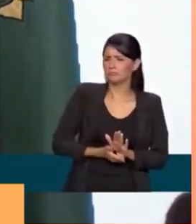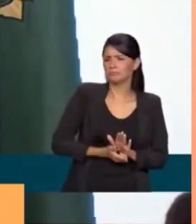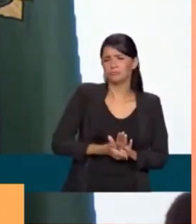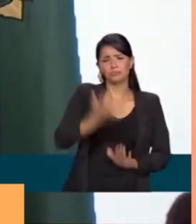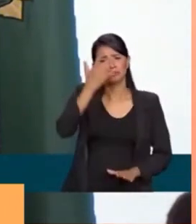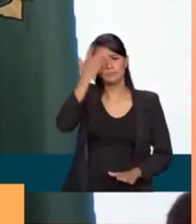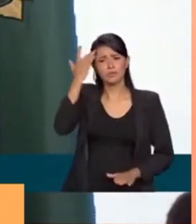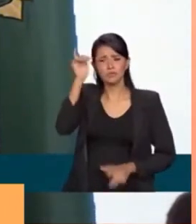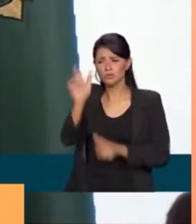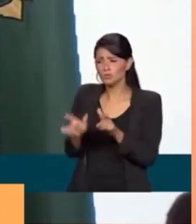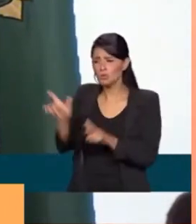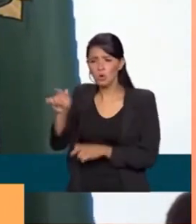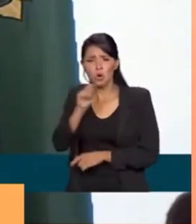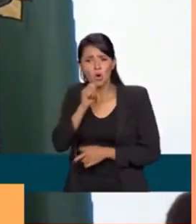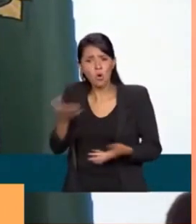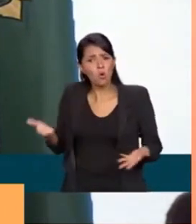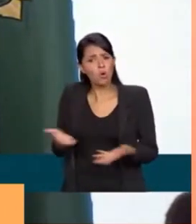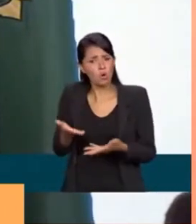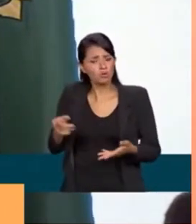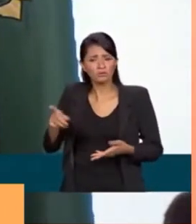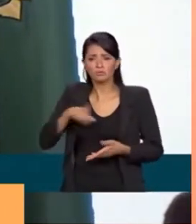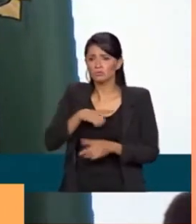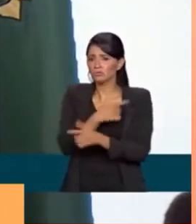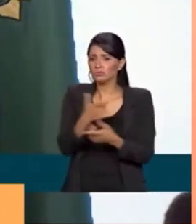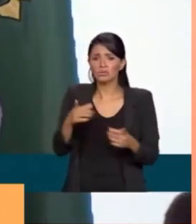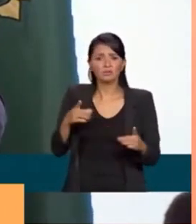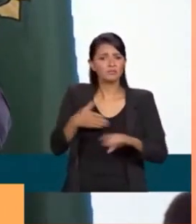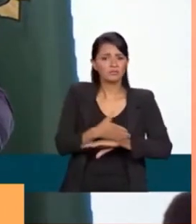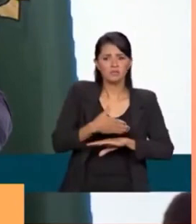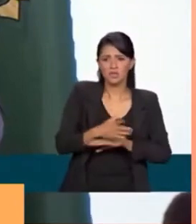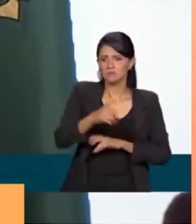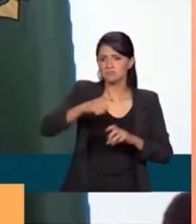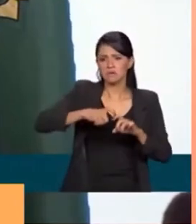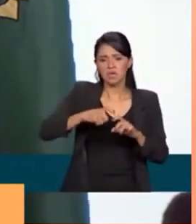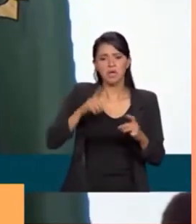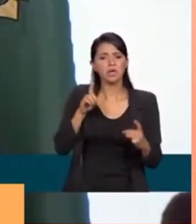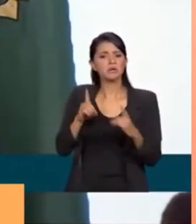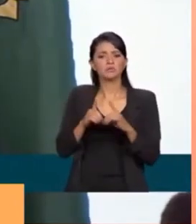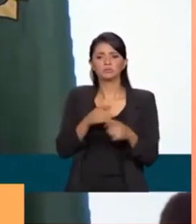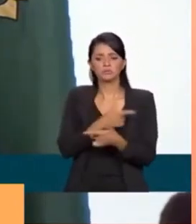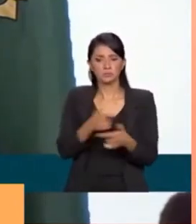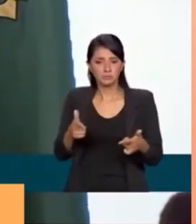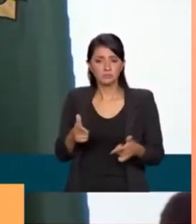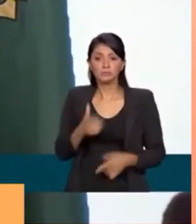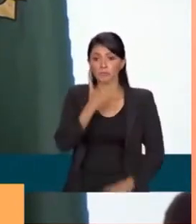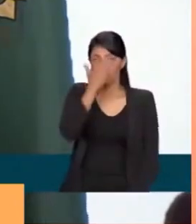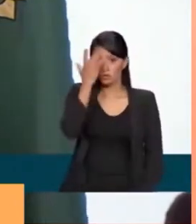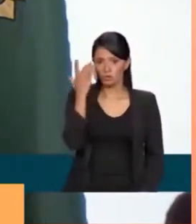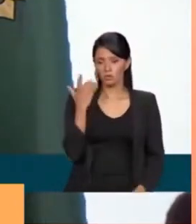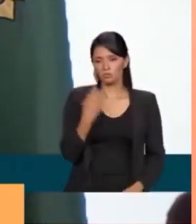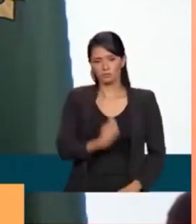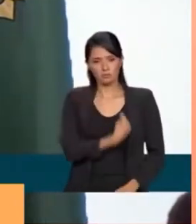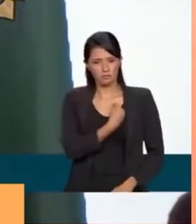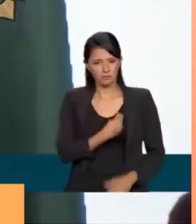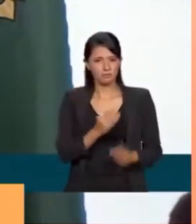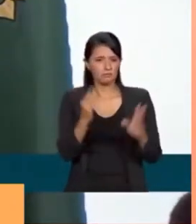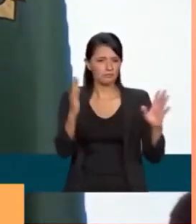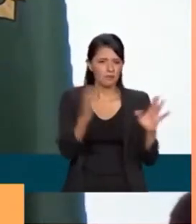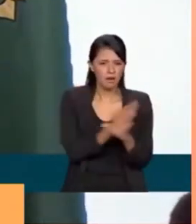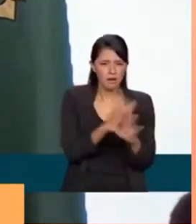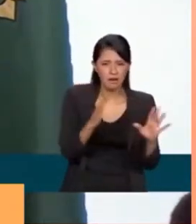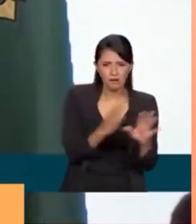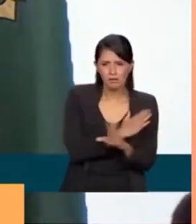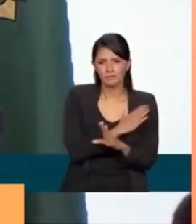no Brasil em condições até sublimas para regiões que de fato estavam Total sem qualquer assistência